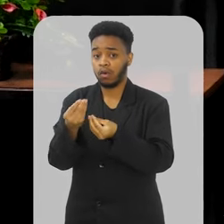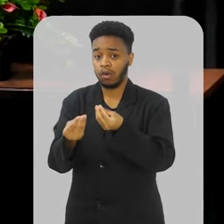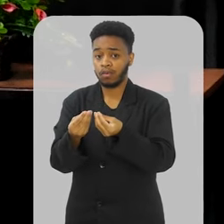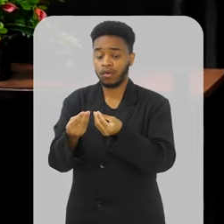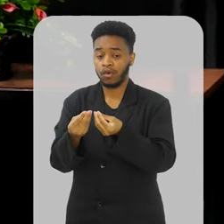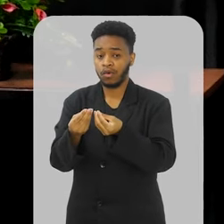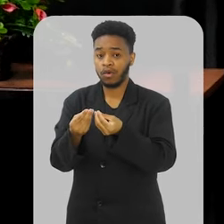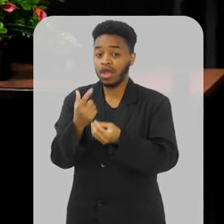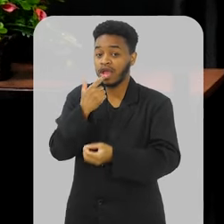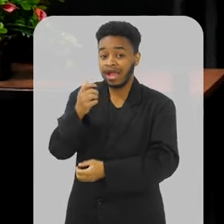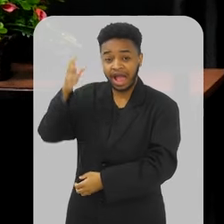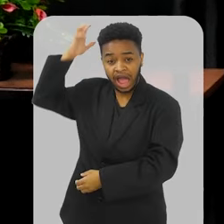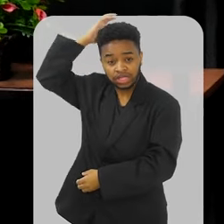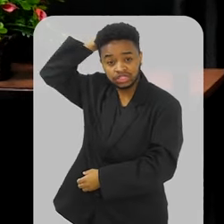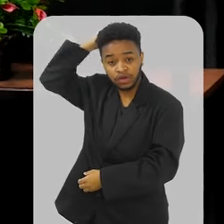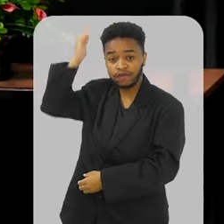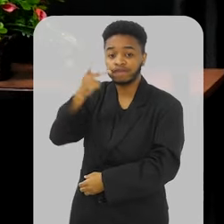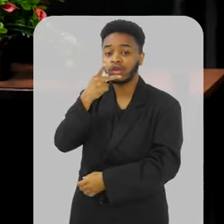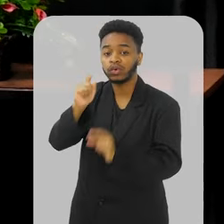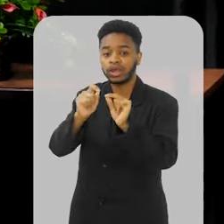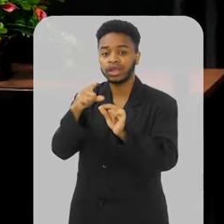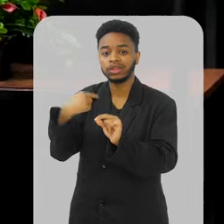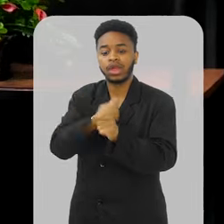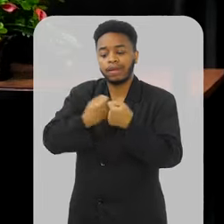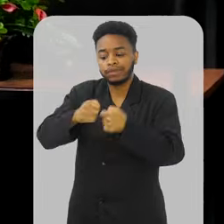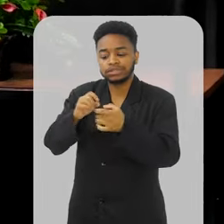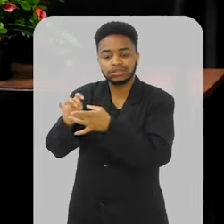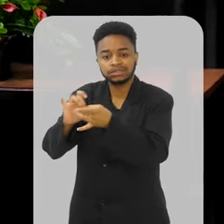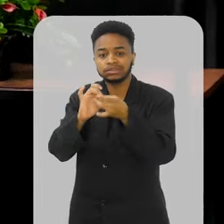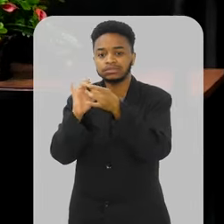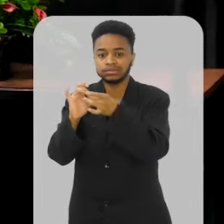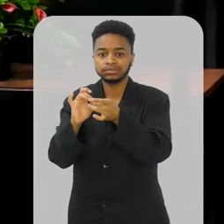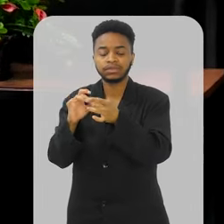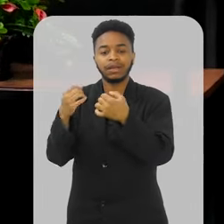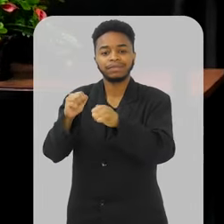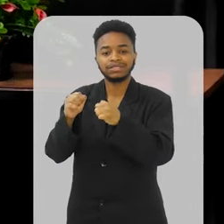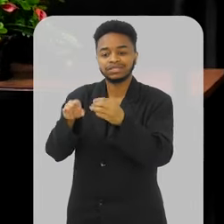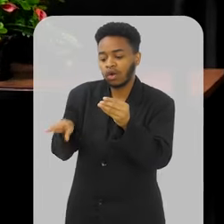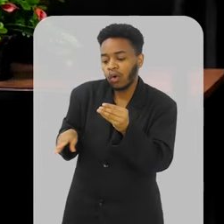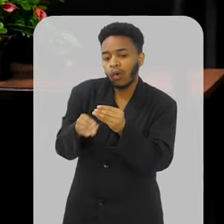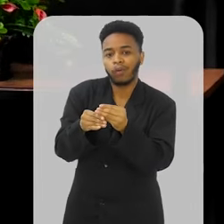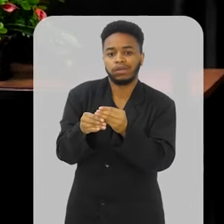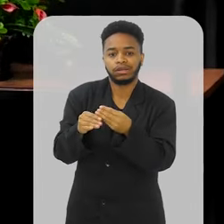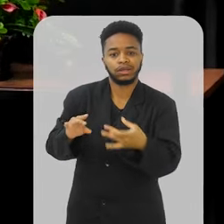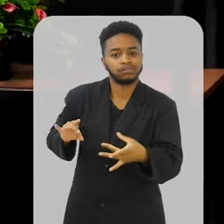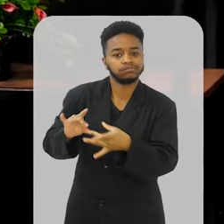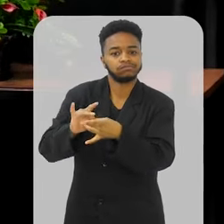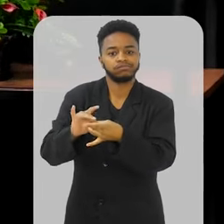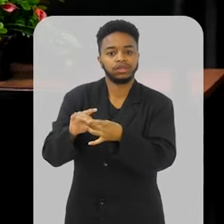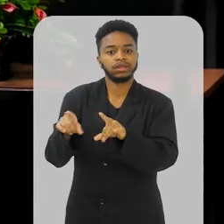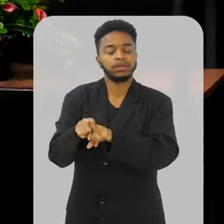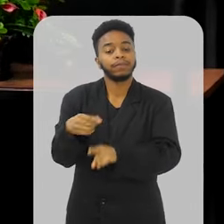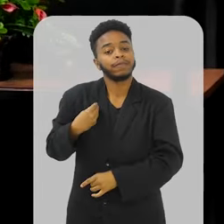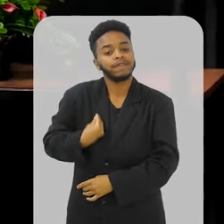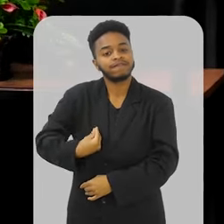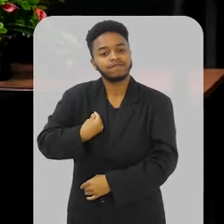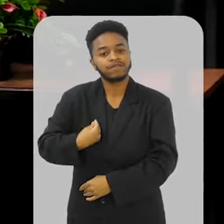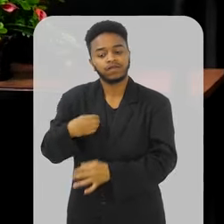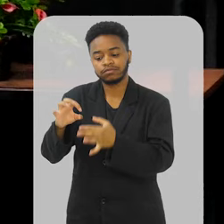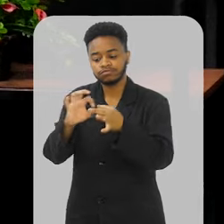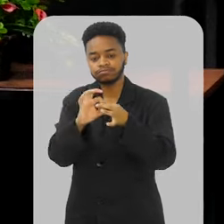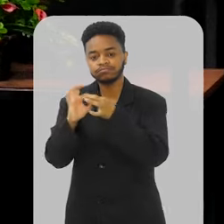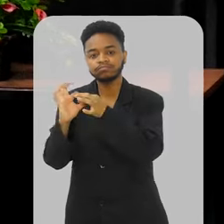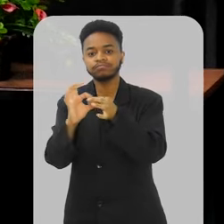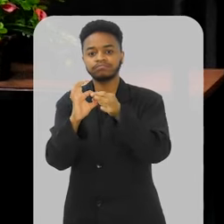Cardeal que todos sejamos um a oportunidade da gente se completar e da gente poder viver ali na